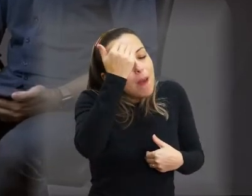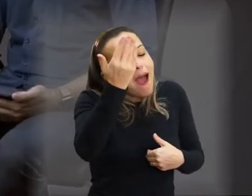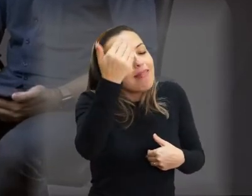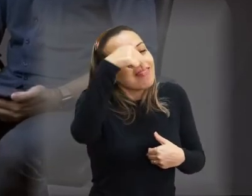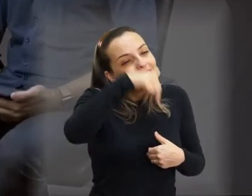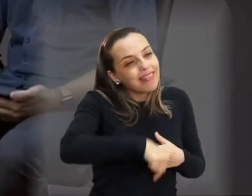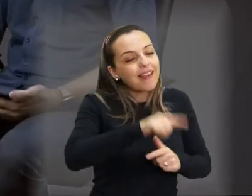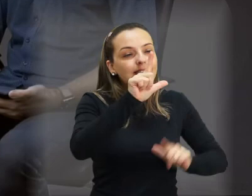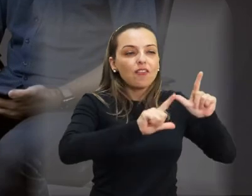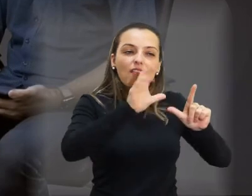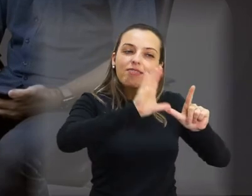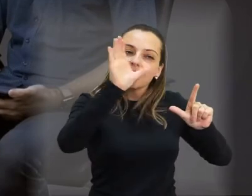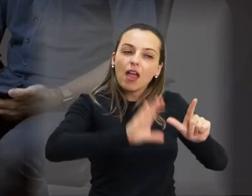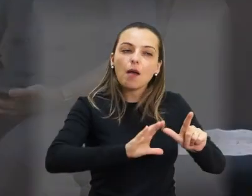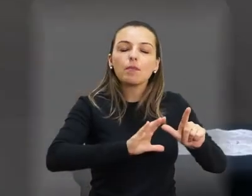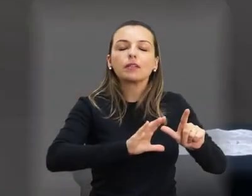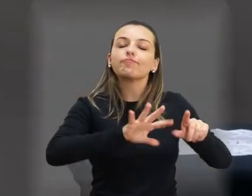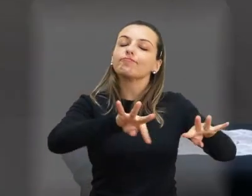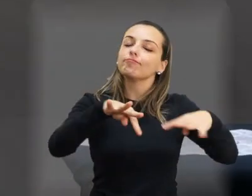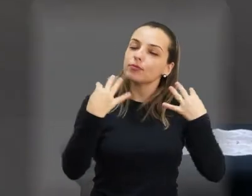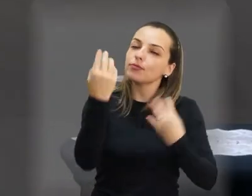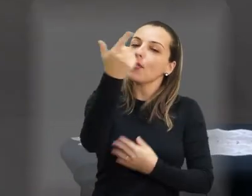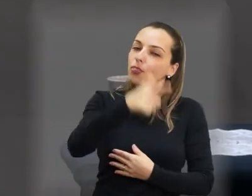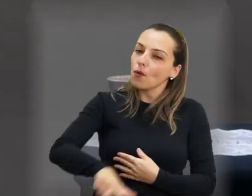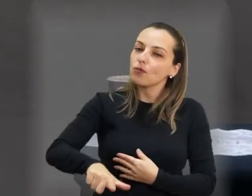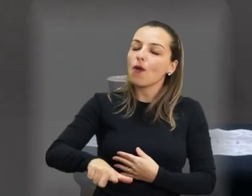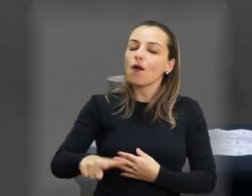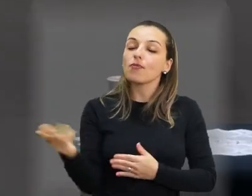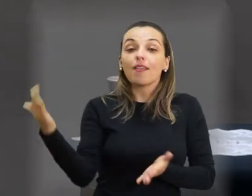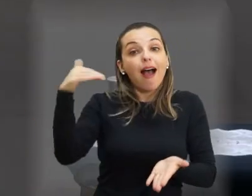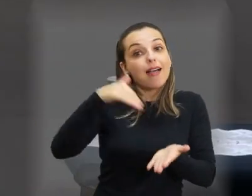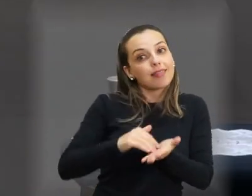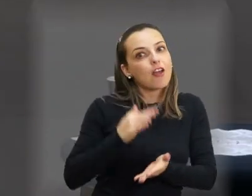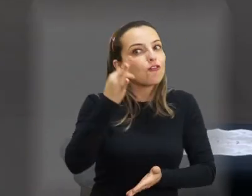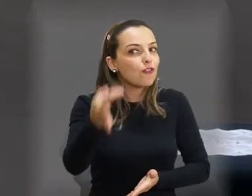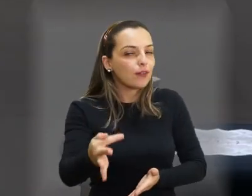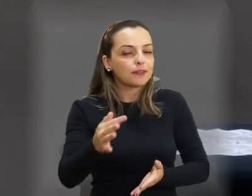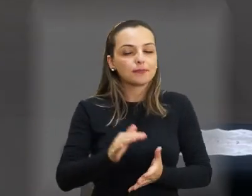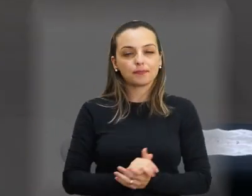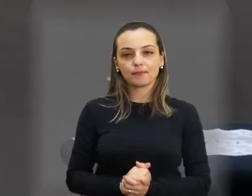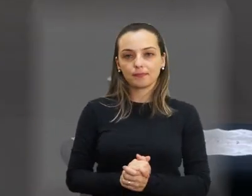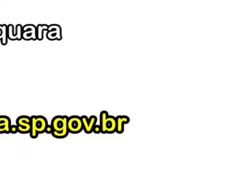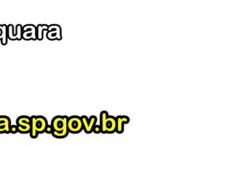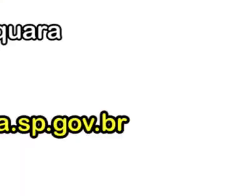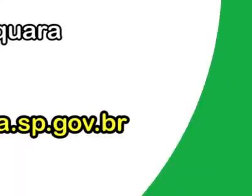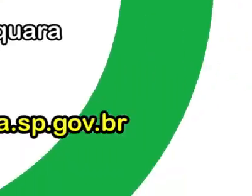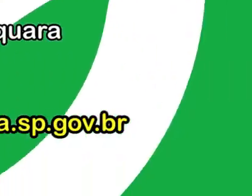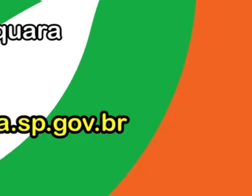presença aqui no programa. Muito obrigado. E continue ligado na TV Câmara. Até o nosso próximo encontro.